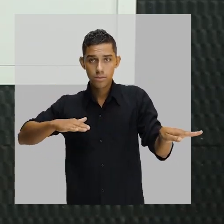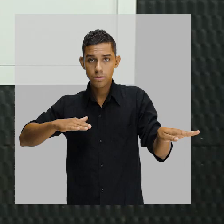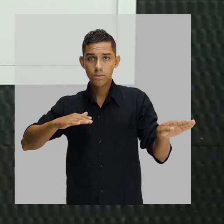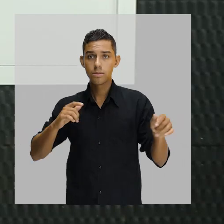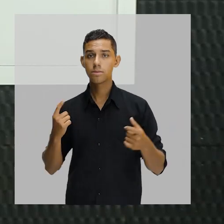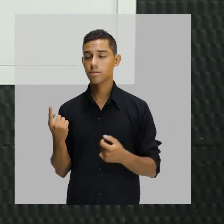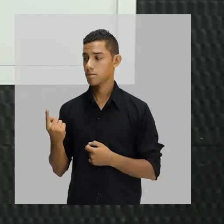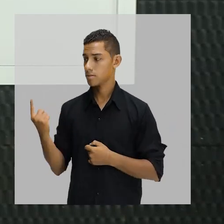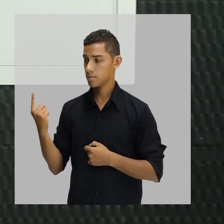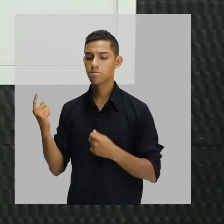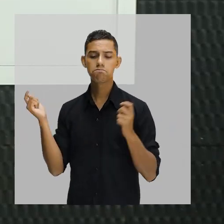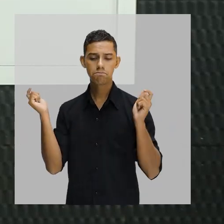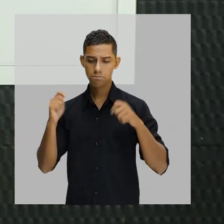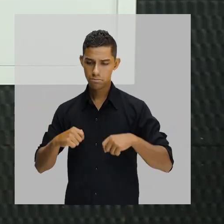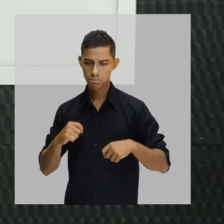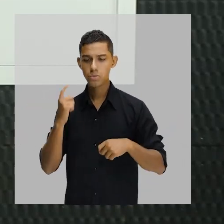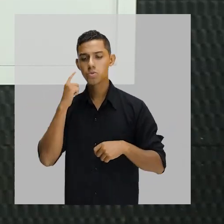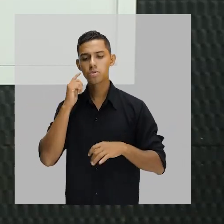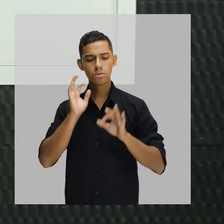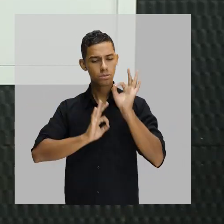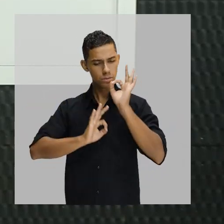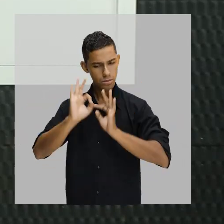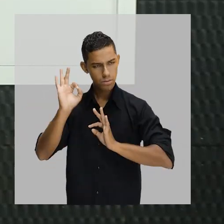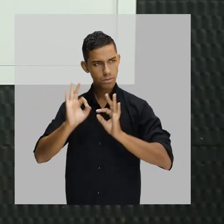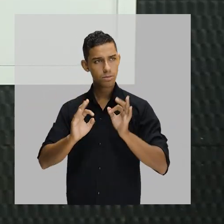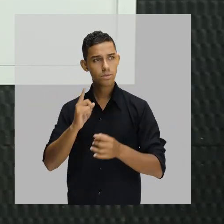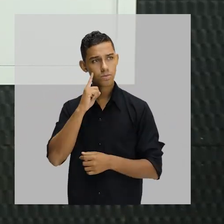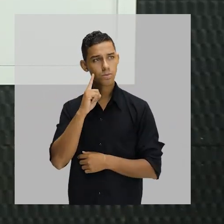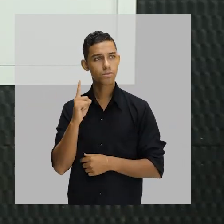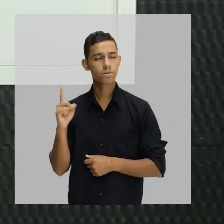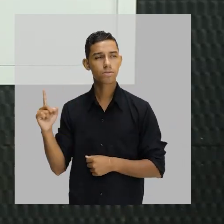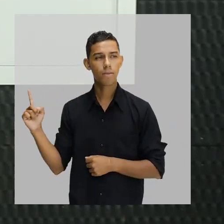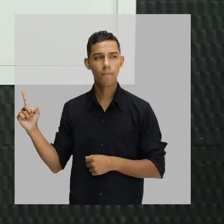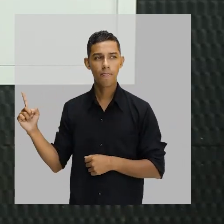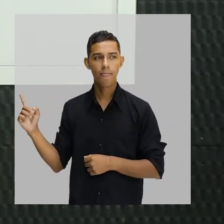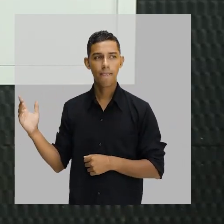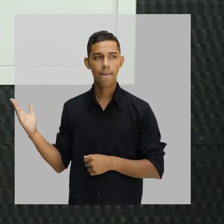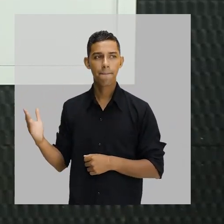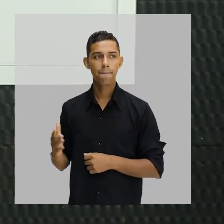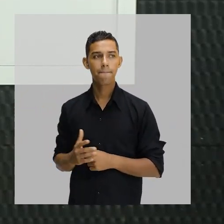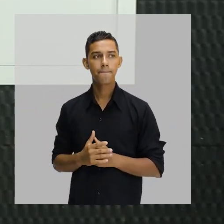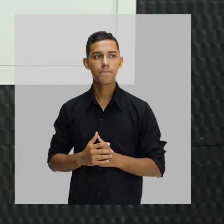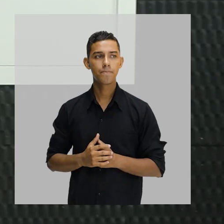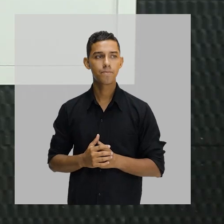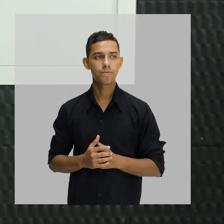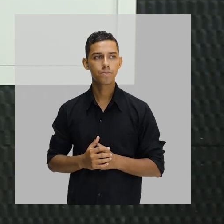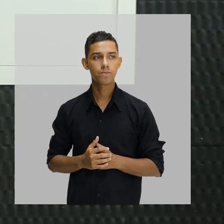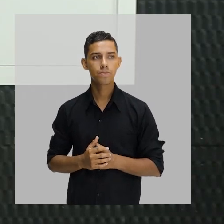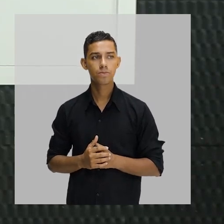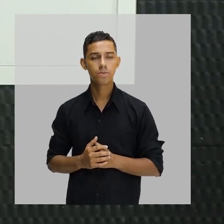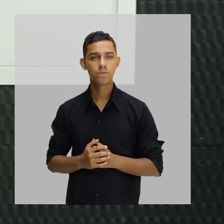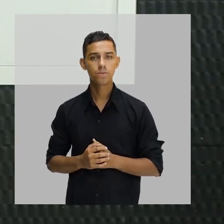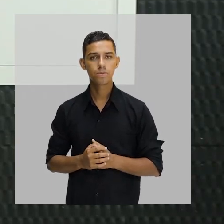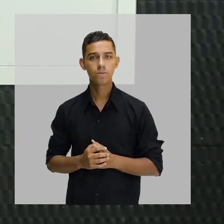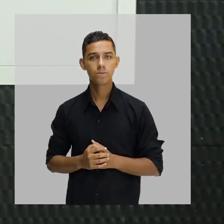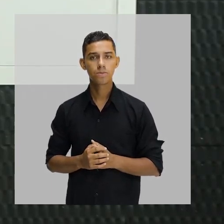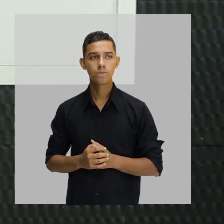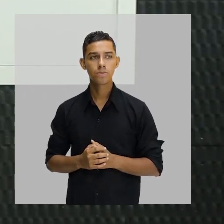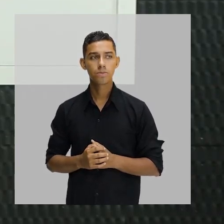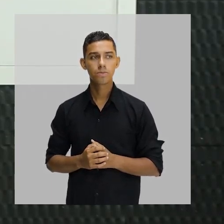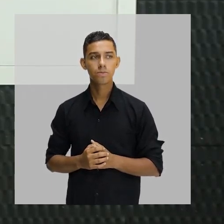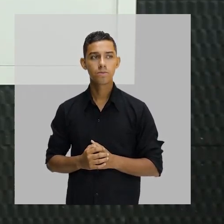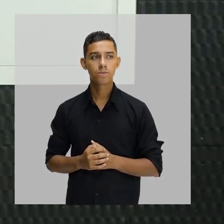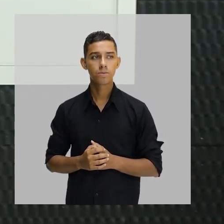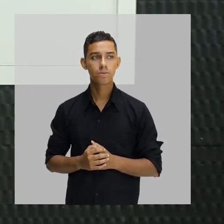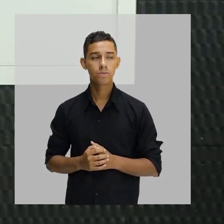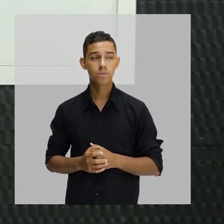desenhar também a nossa questão, né? Então, aqui, ó, tem um carrinho, tá certo? Então, esse é